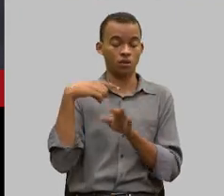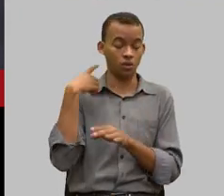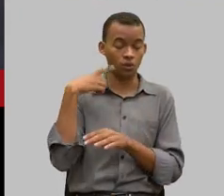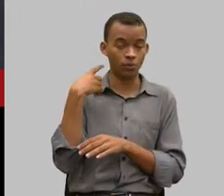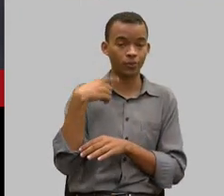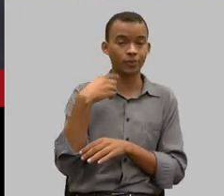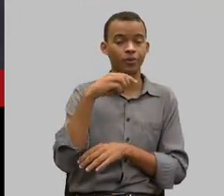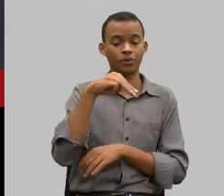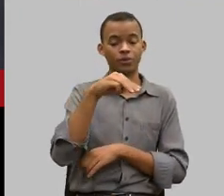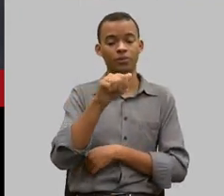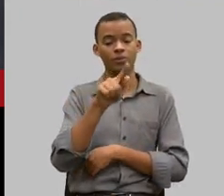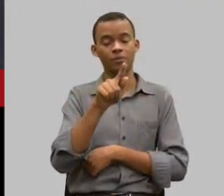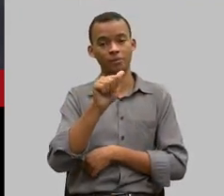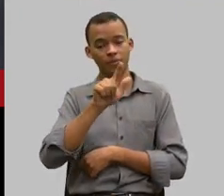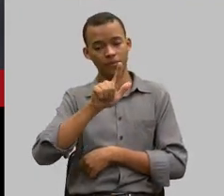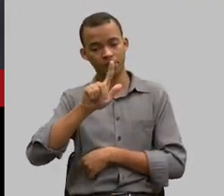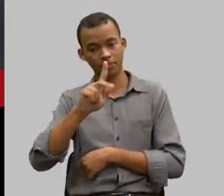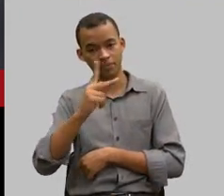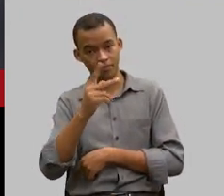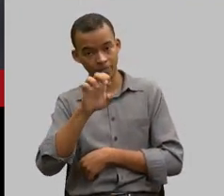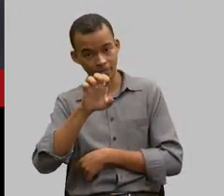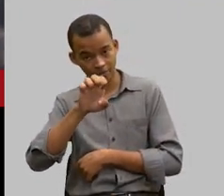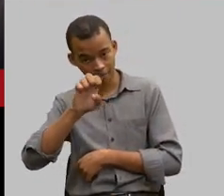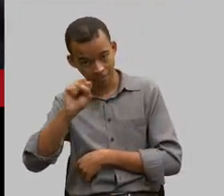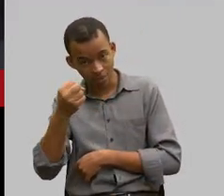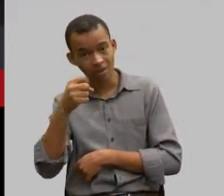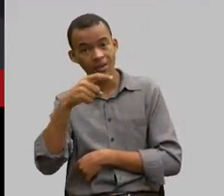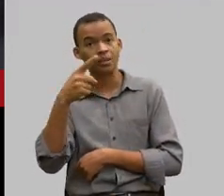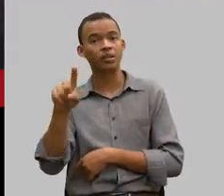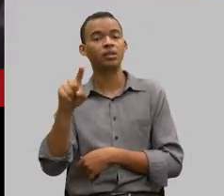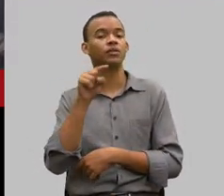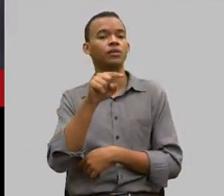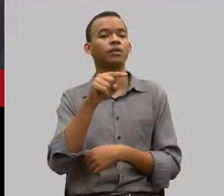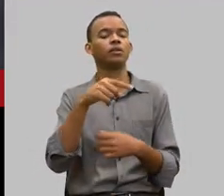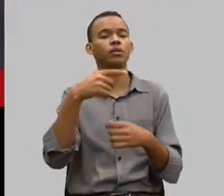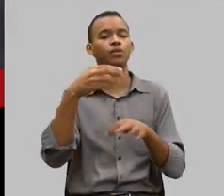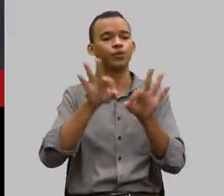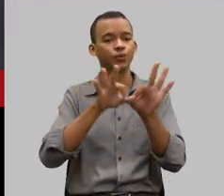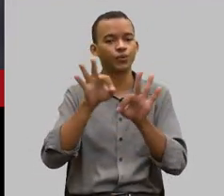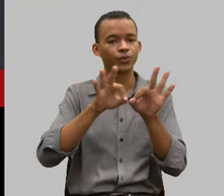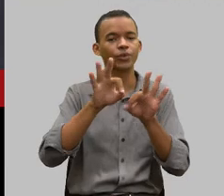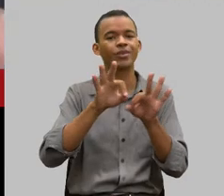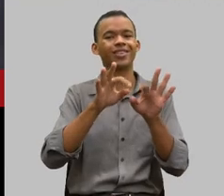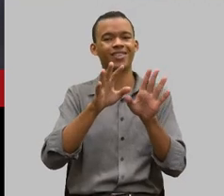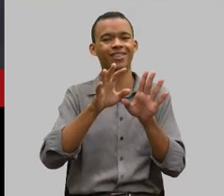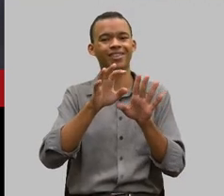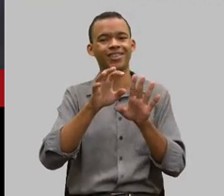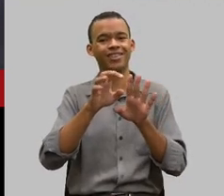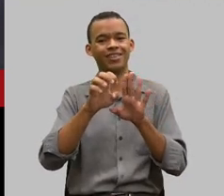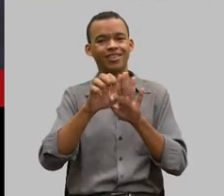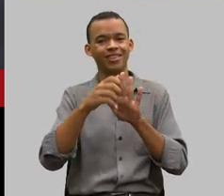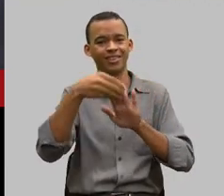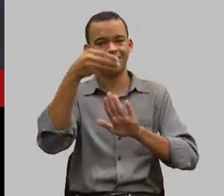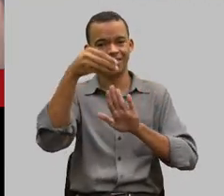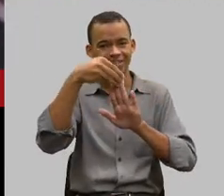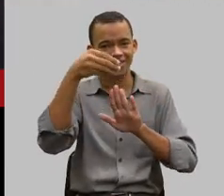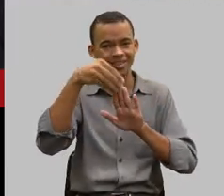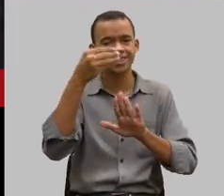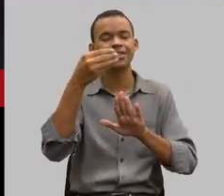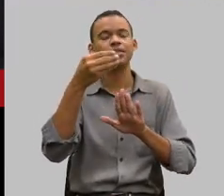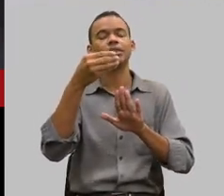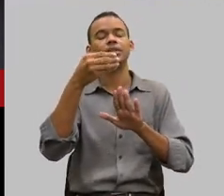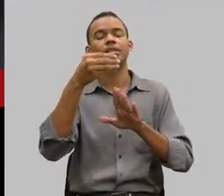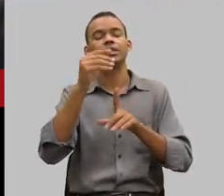de acordo que ele mesmo pediu para produzir a emenda perguntou se a emenda estava de acordo em relação aos agentes socioeducativos